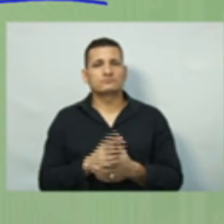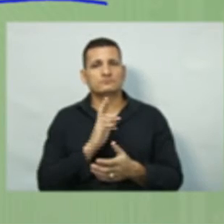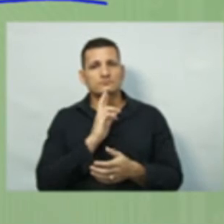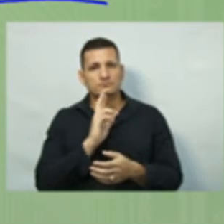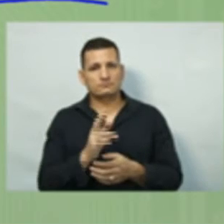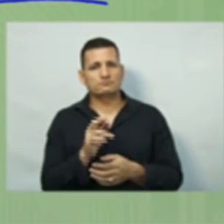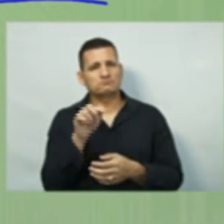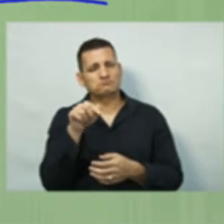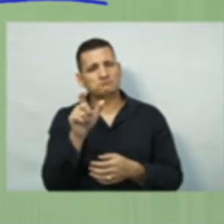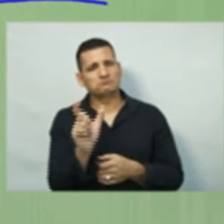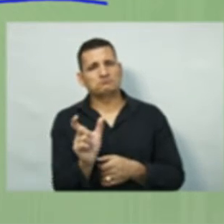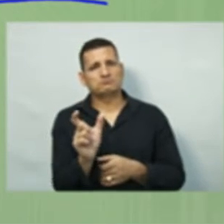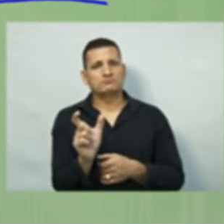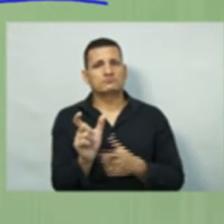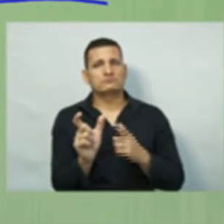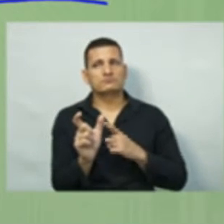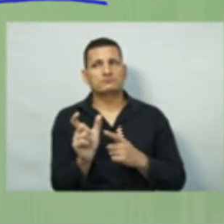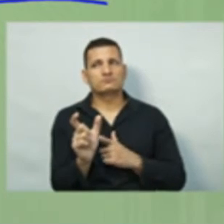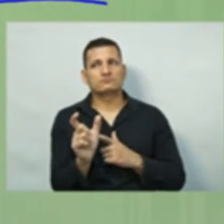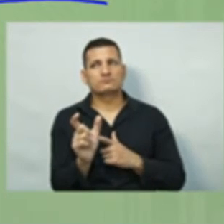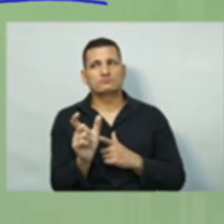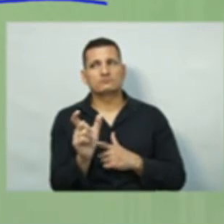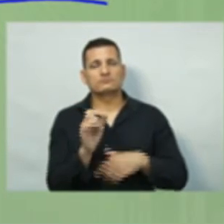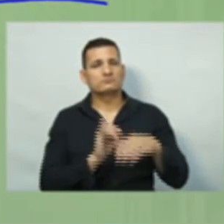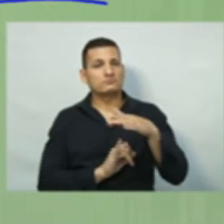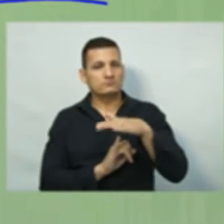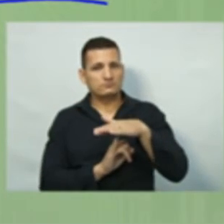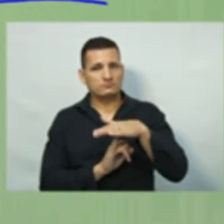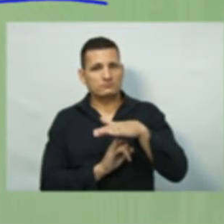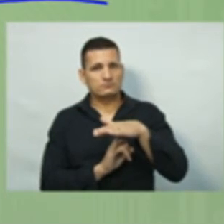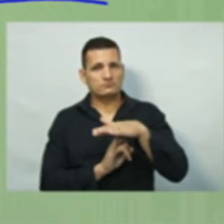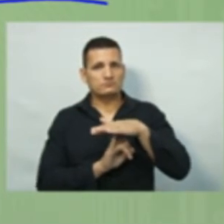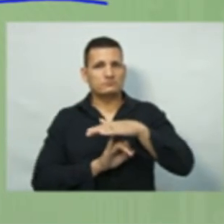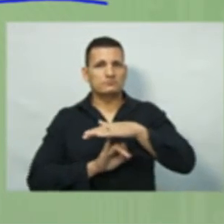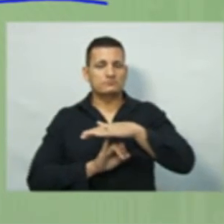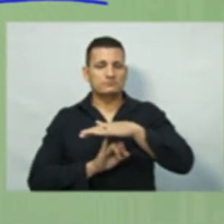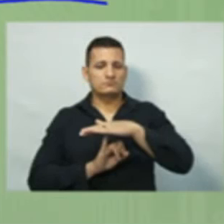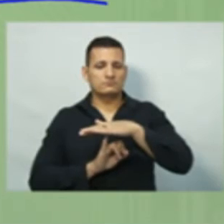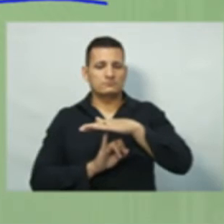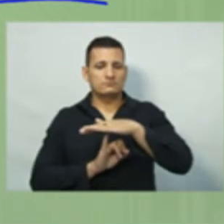uma palavra. Essa palavra é instituições. As instituições